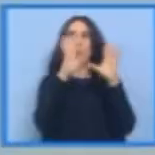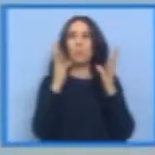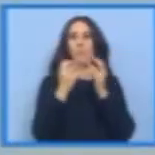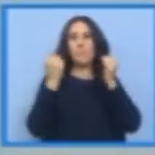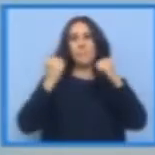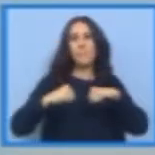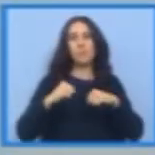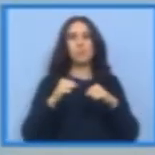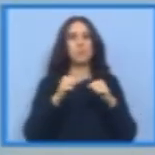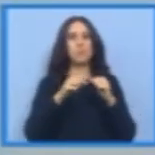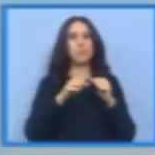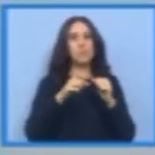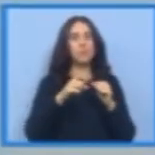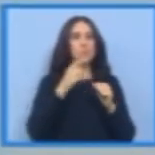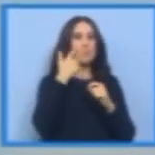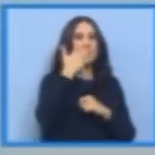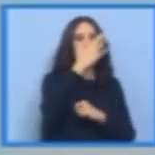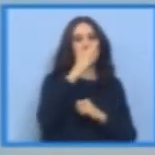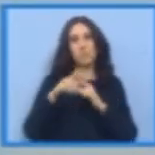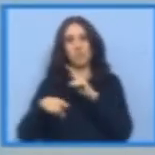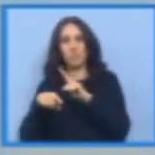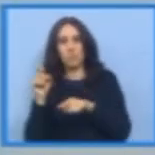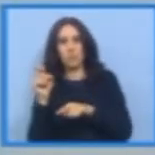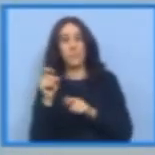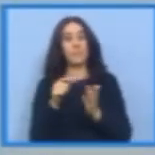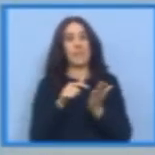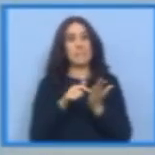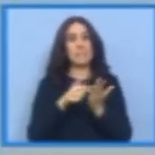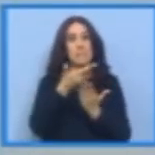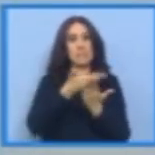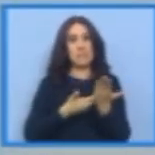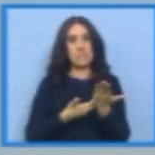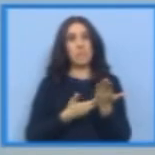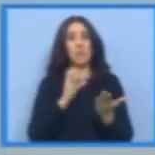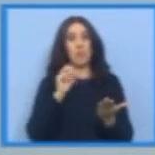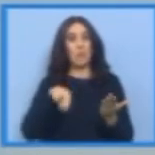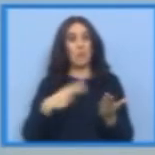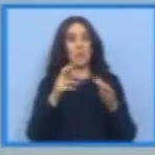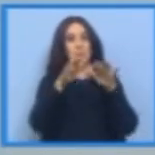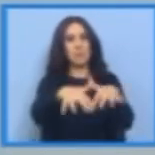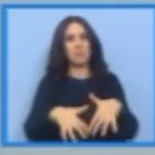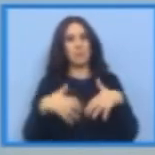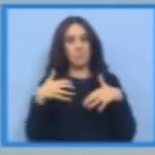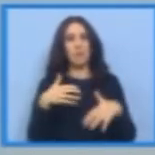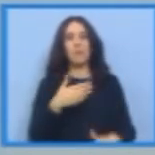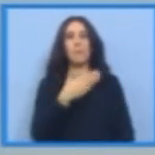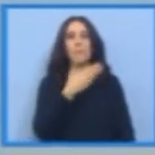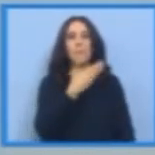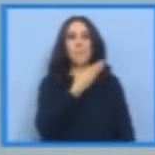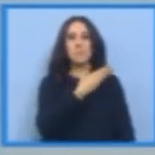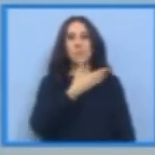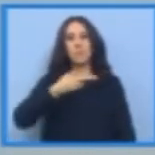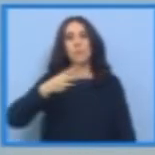a nível dos migrantes e refugiados. Nesta declaração, nesta convenção que houve na Assembleia das Nações Unidas, 193 países